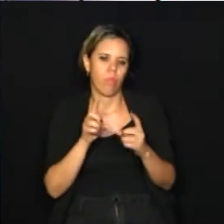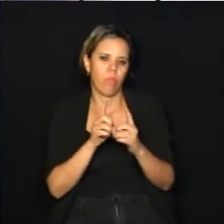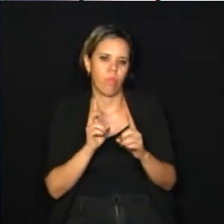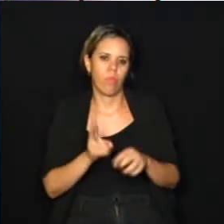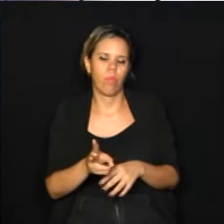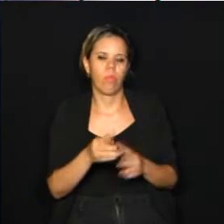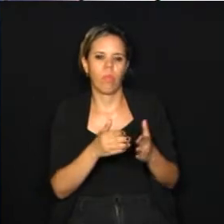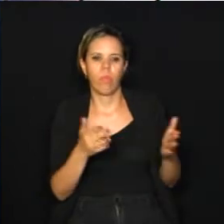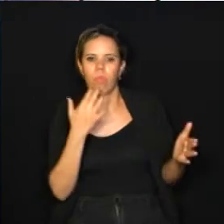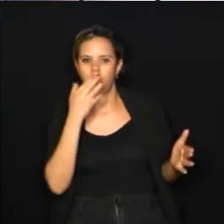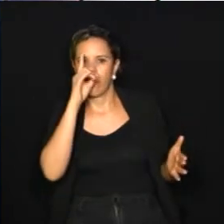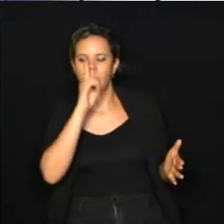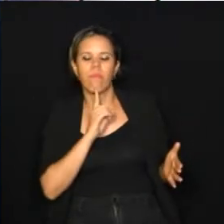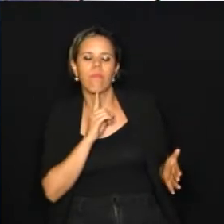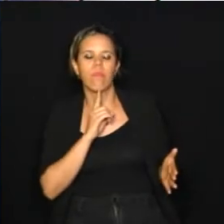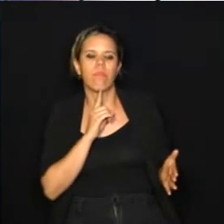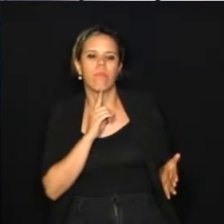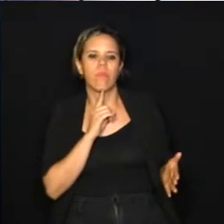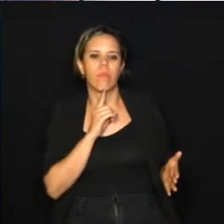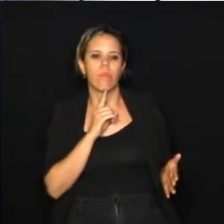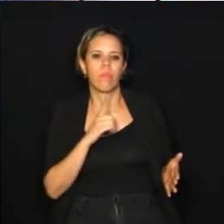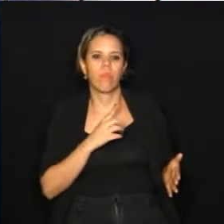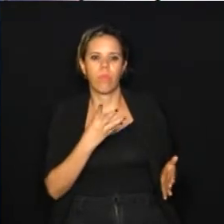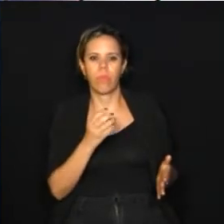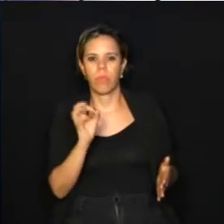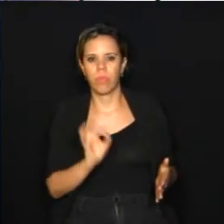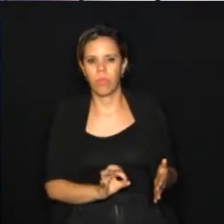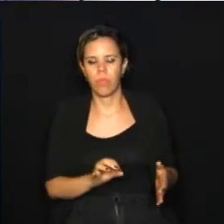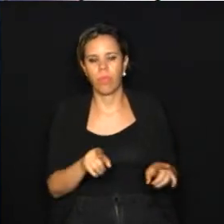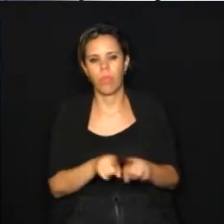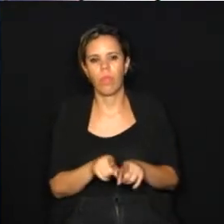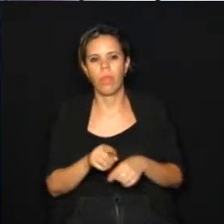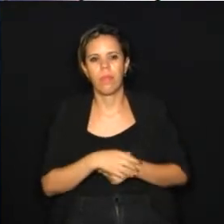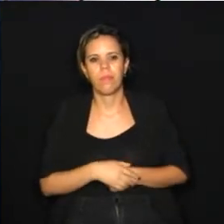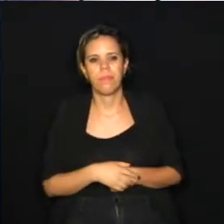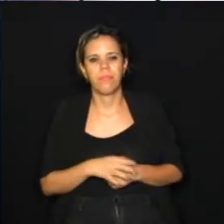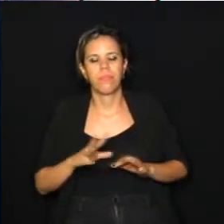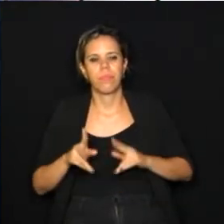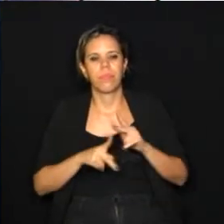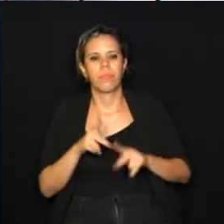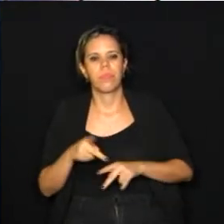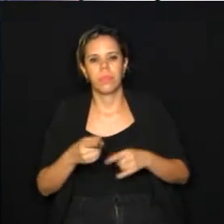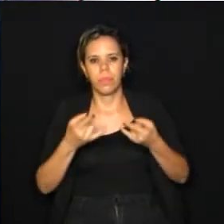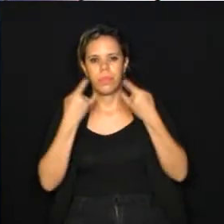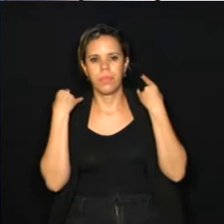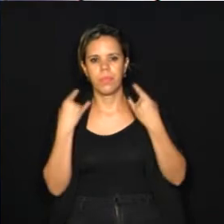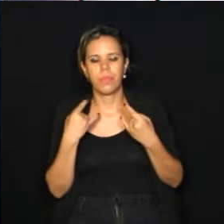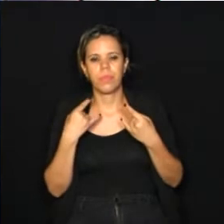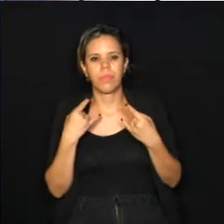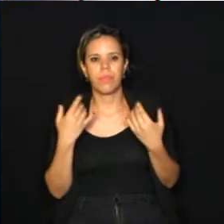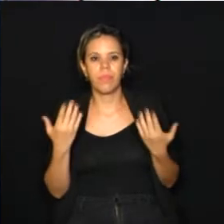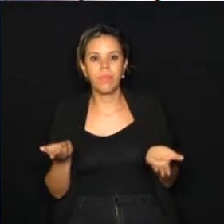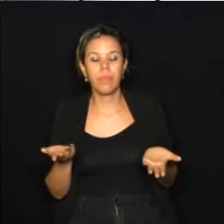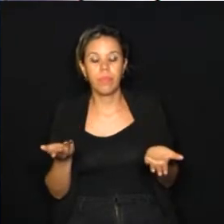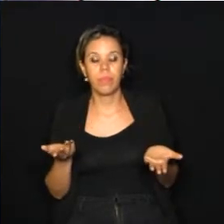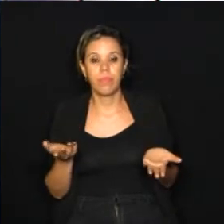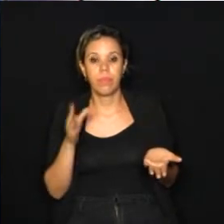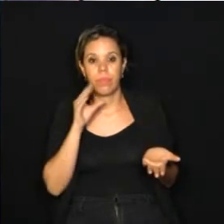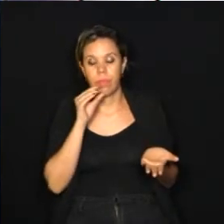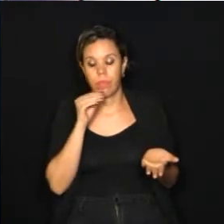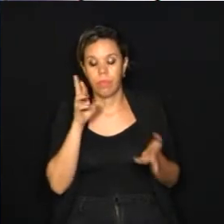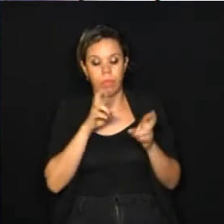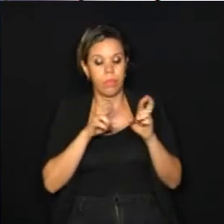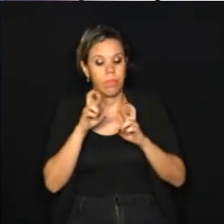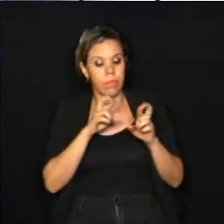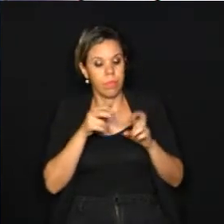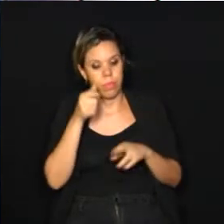fase amarela, com a restrição de 40% também, todo mundo de máscara, mas então os agentes estarão ali,